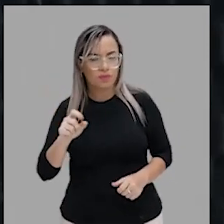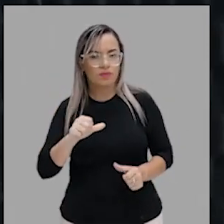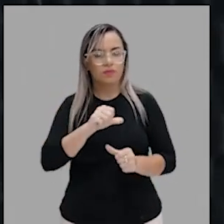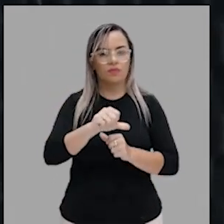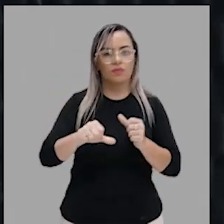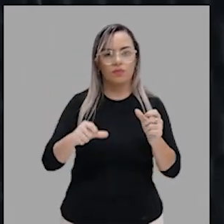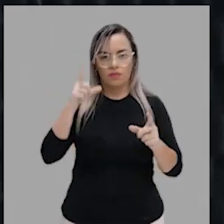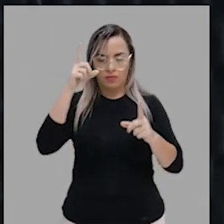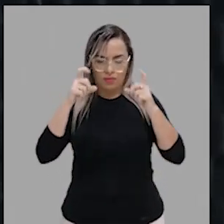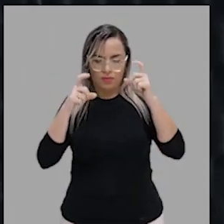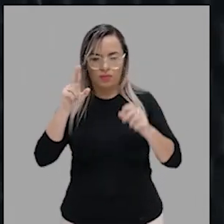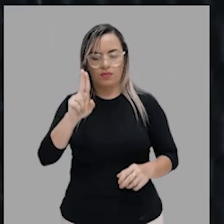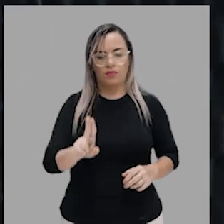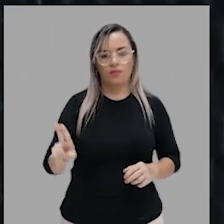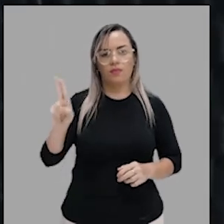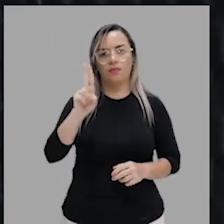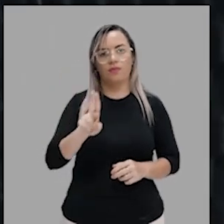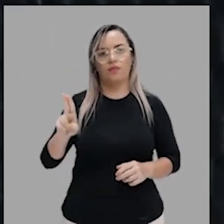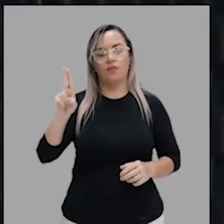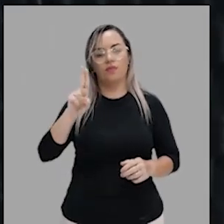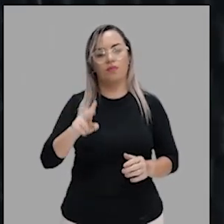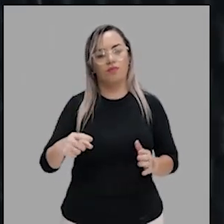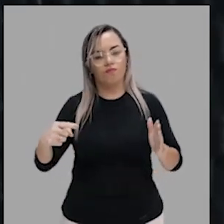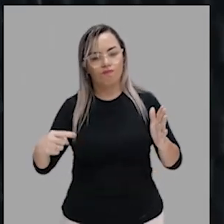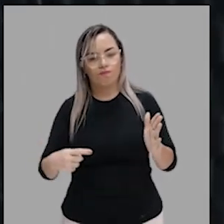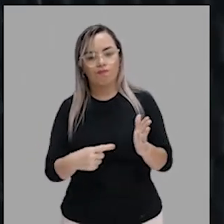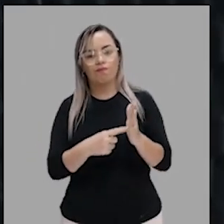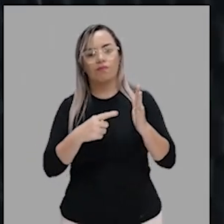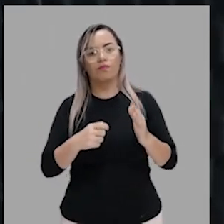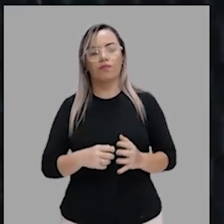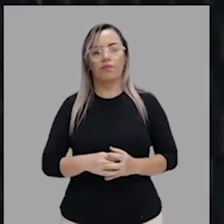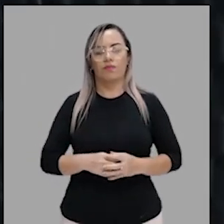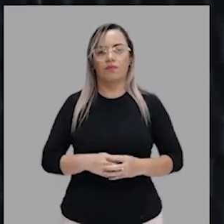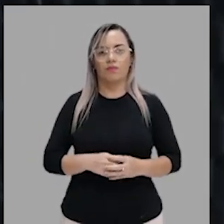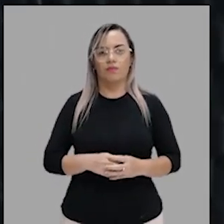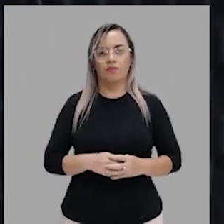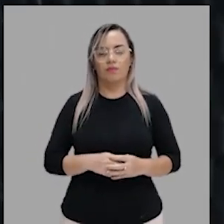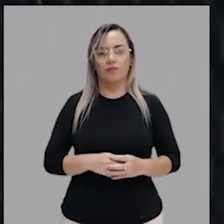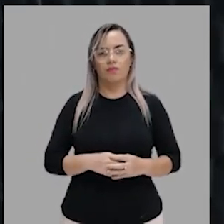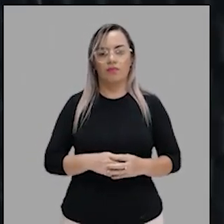uso os sinais de pontuação e também as